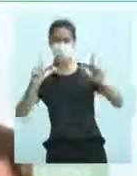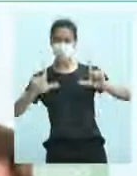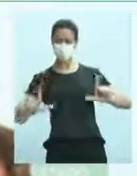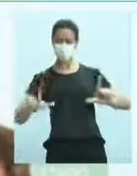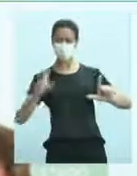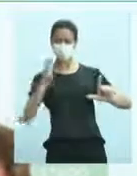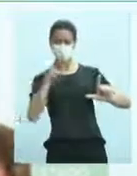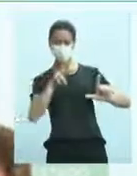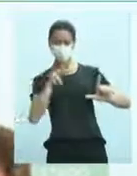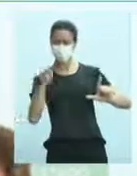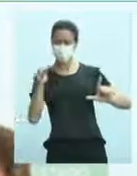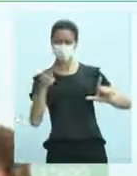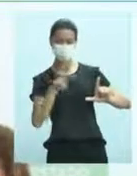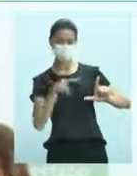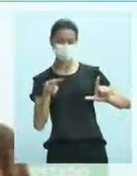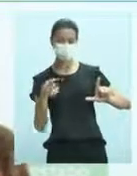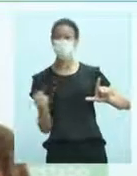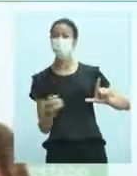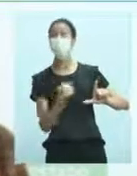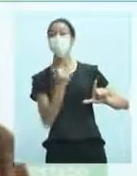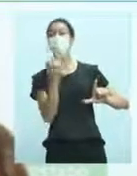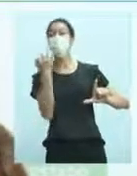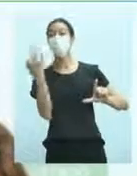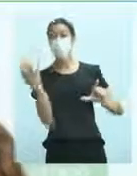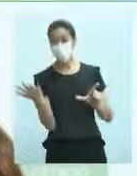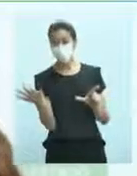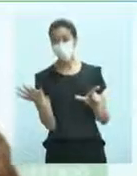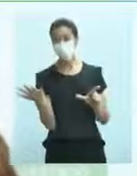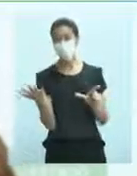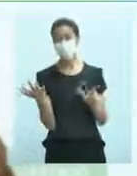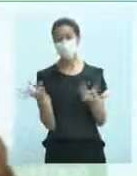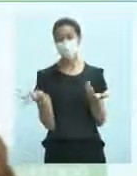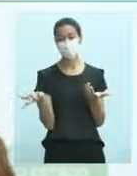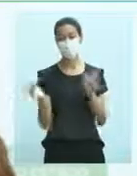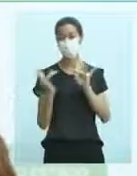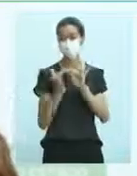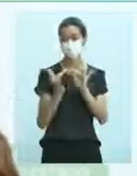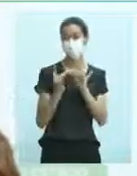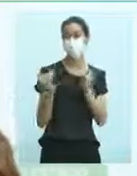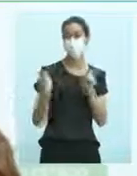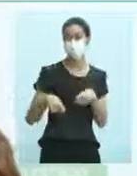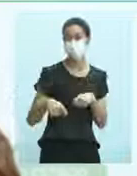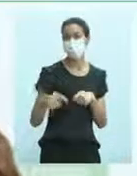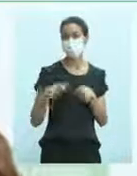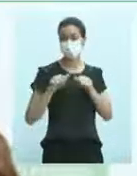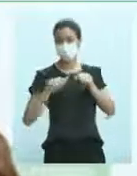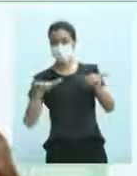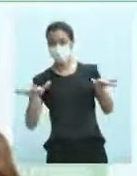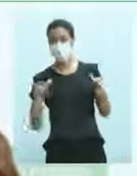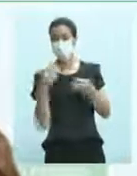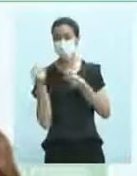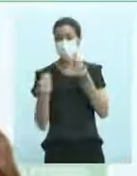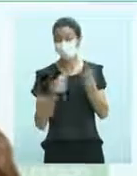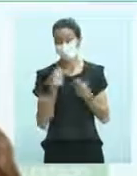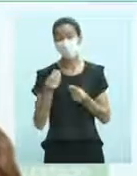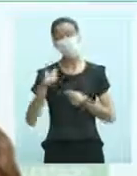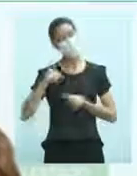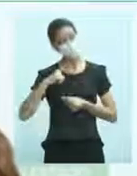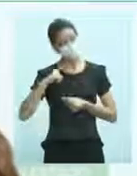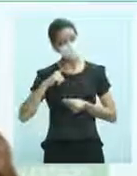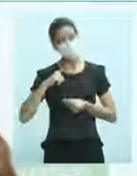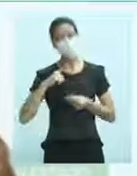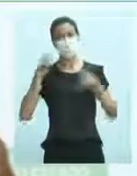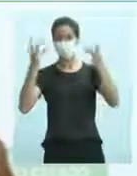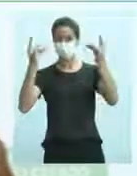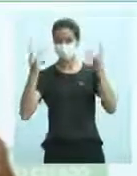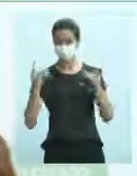em evidência que são números daqui neurológico de quantidade de casos confirmados